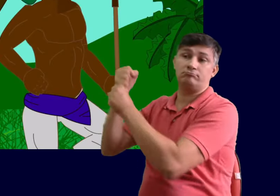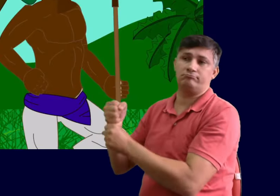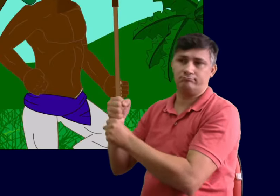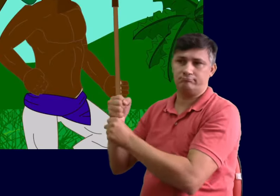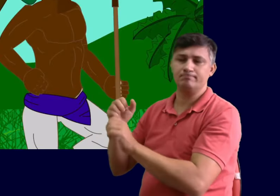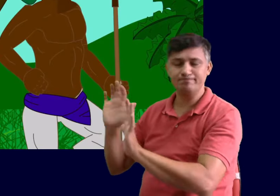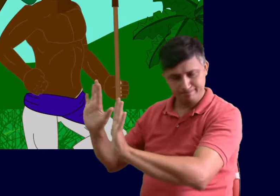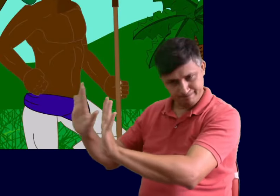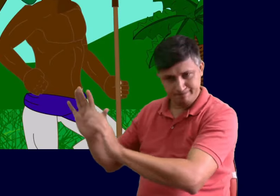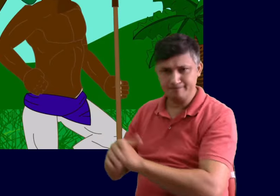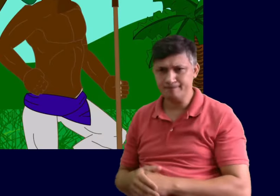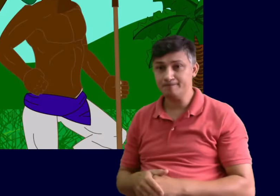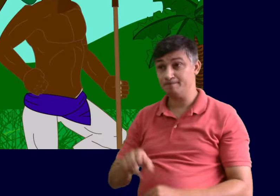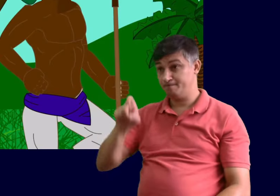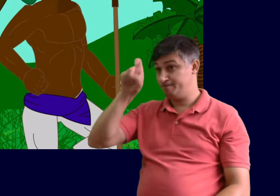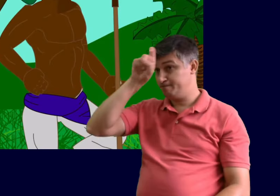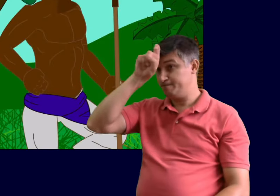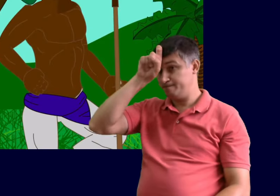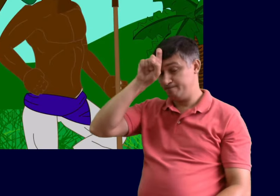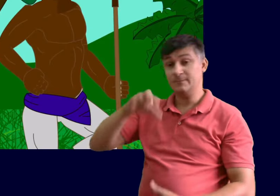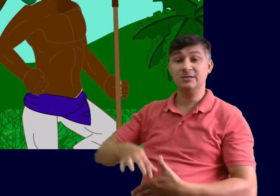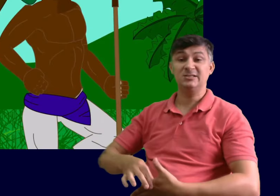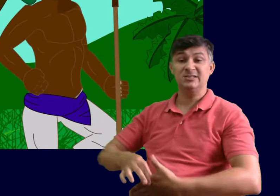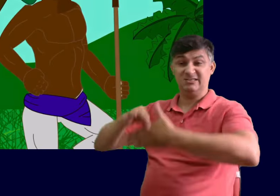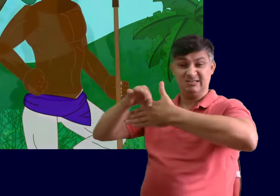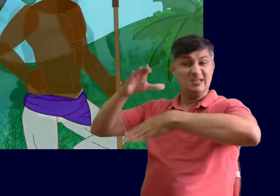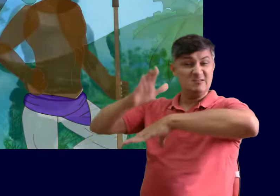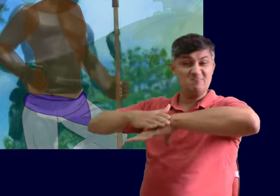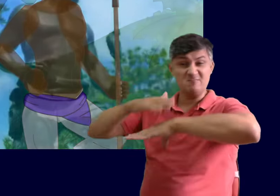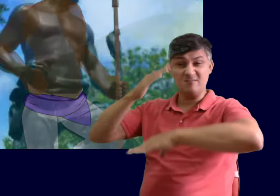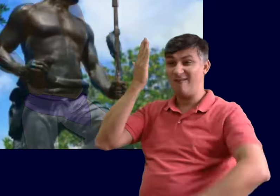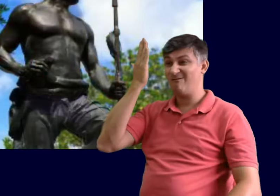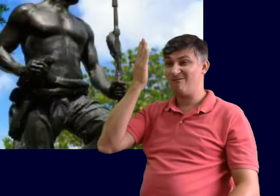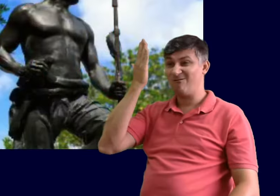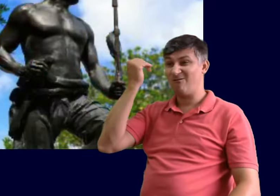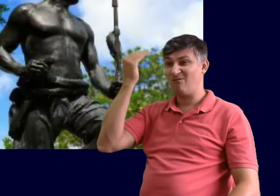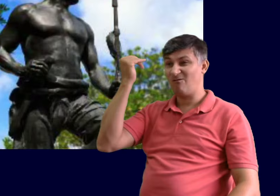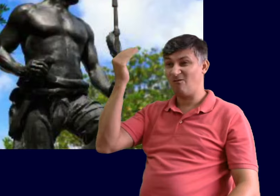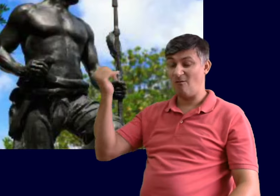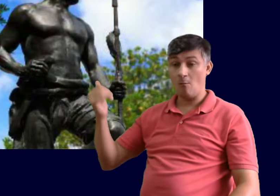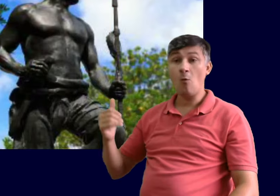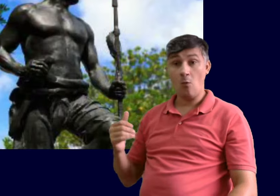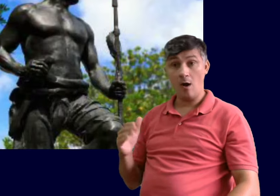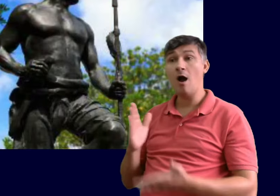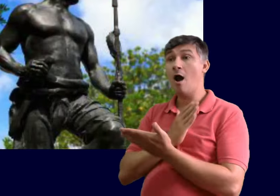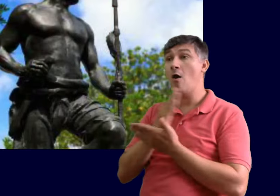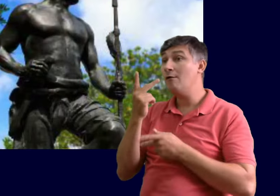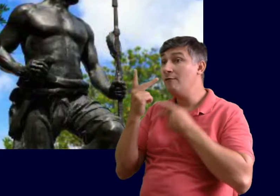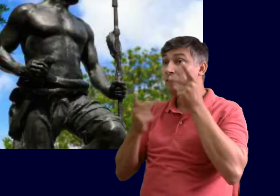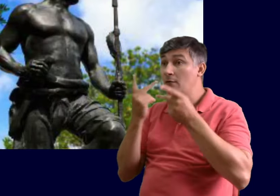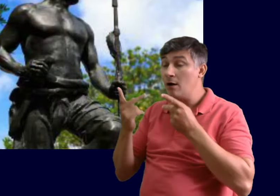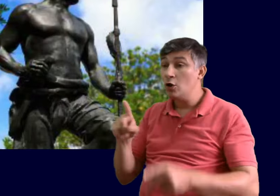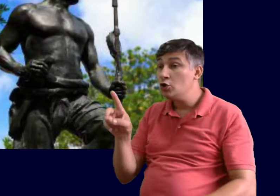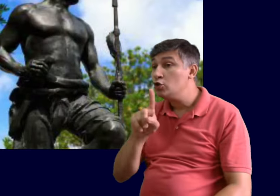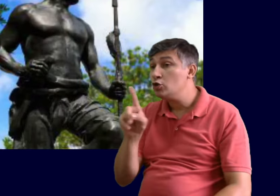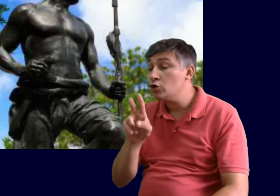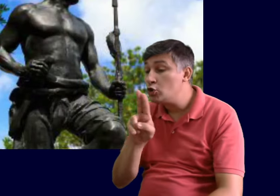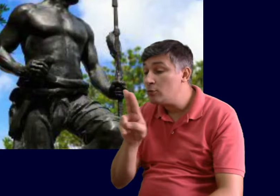Zumbi tornou-se um dos líderes mais famosos de Palmares. Alguns dizem que o nome